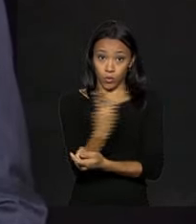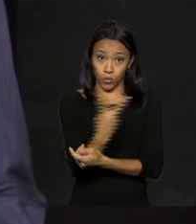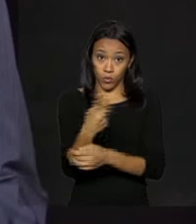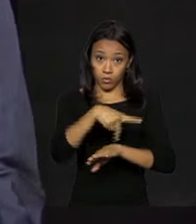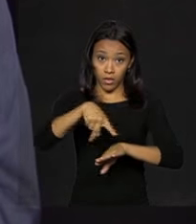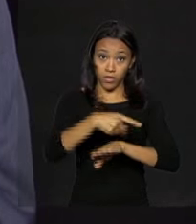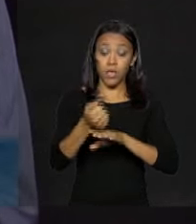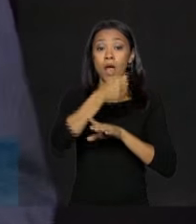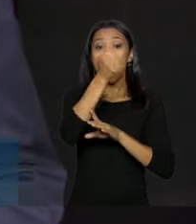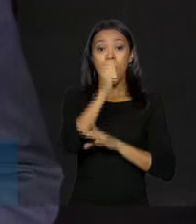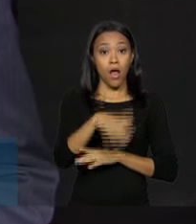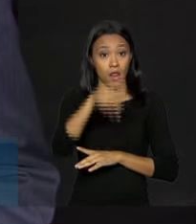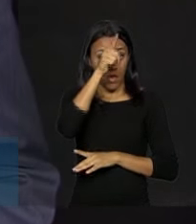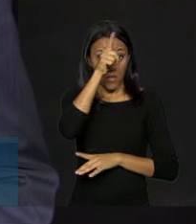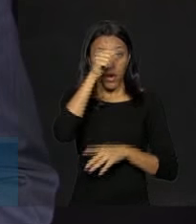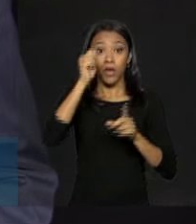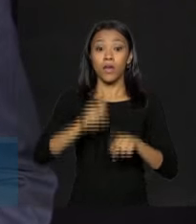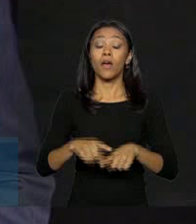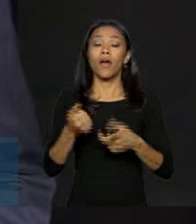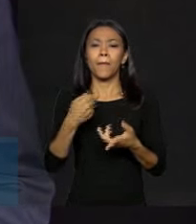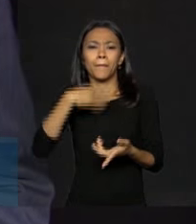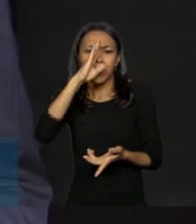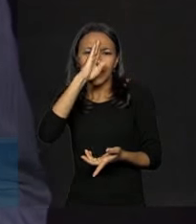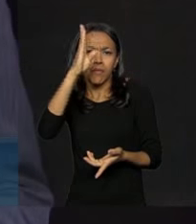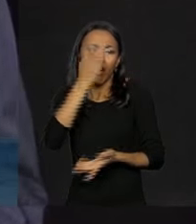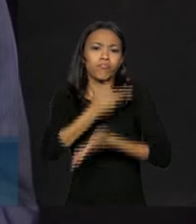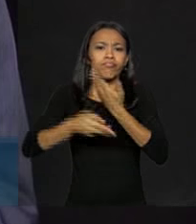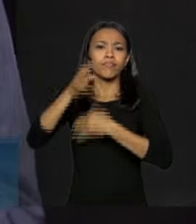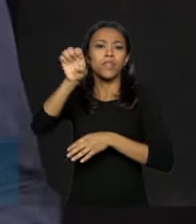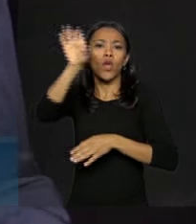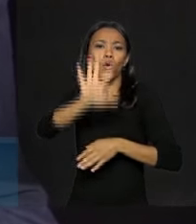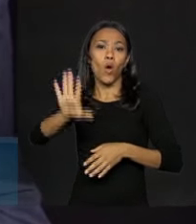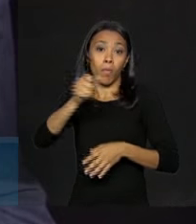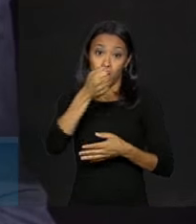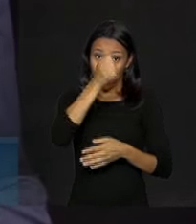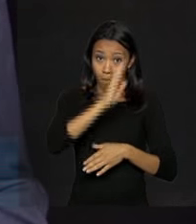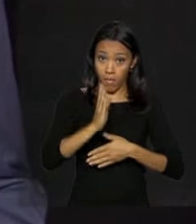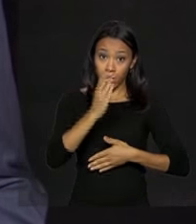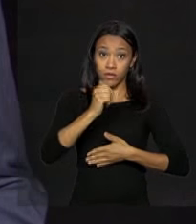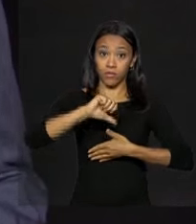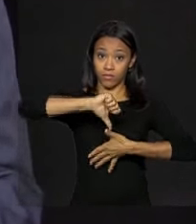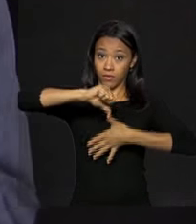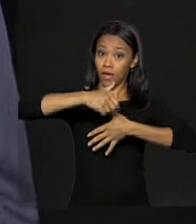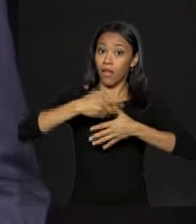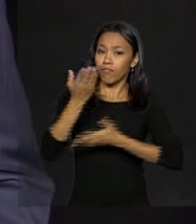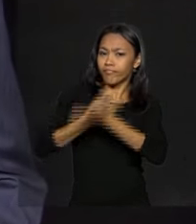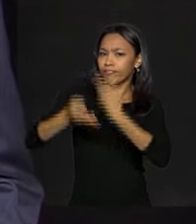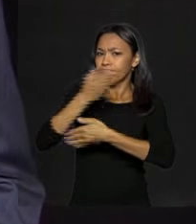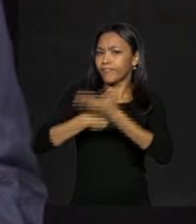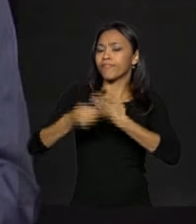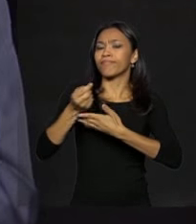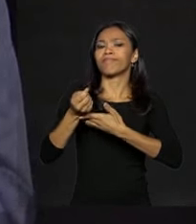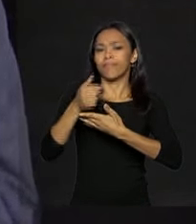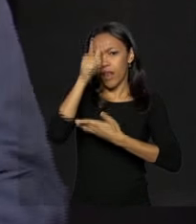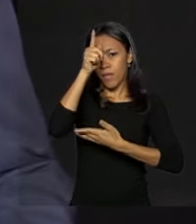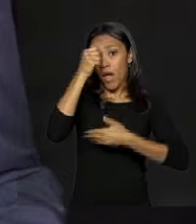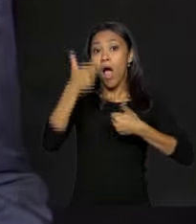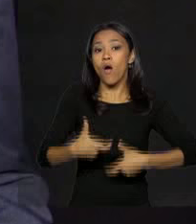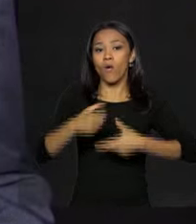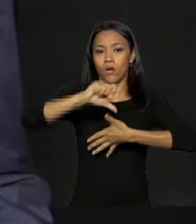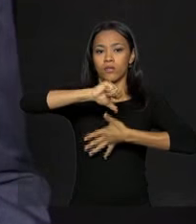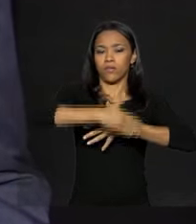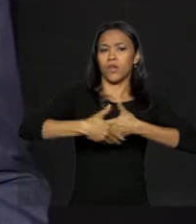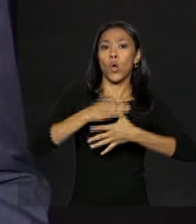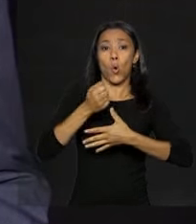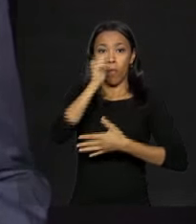A Alemanha é o principal parceiro comercial do Brasil na Europa e o Brasil é o principal parceiro da Alemanha na América Latina. O Brasil compra